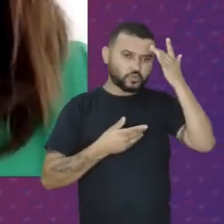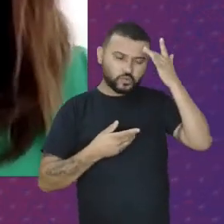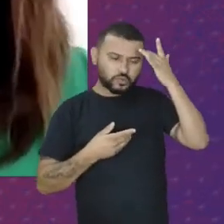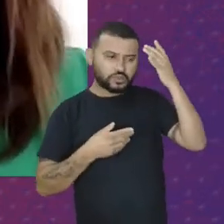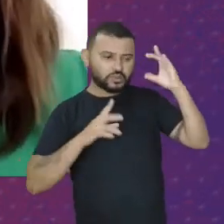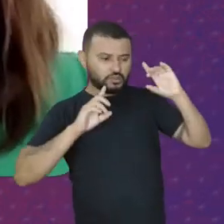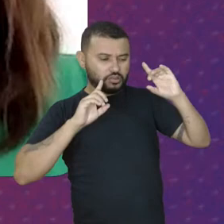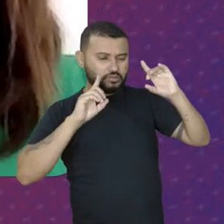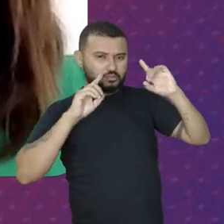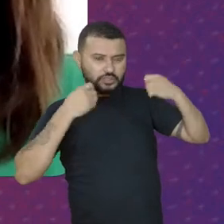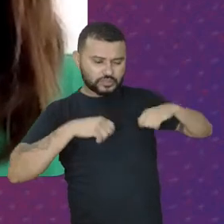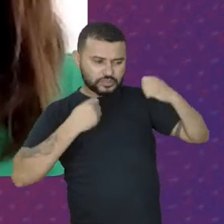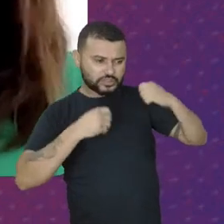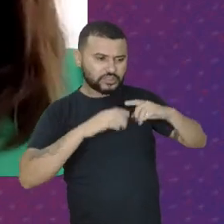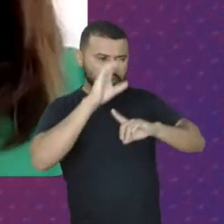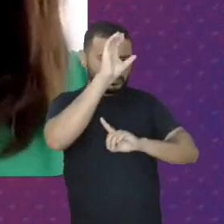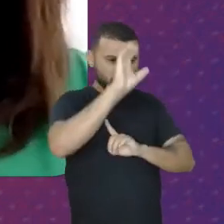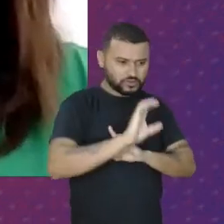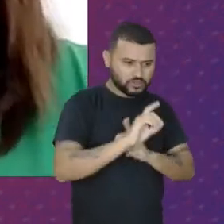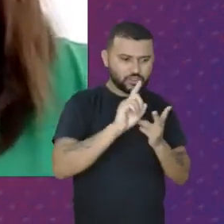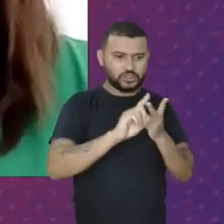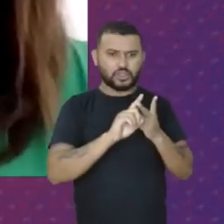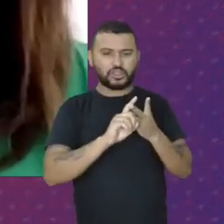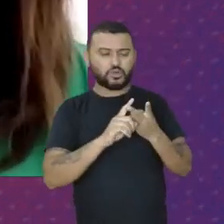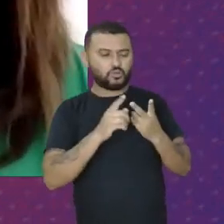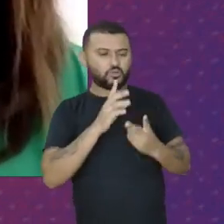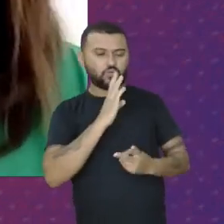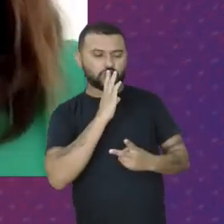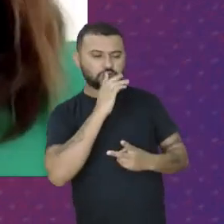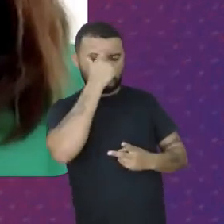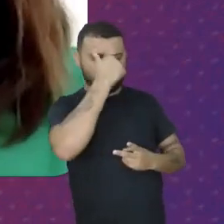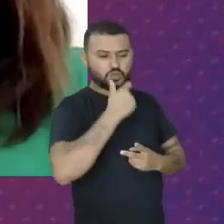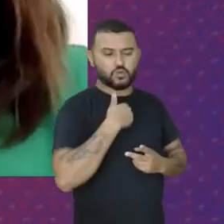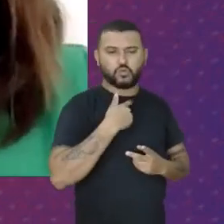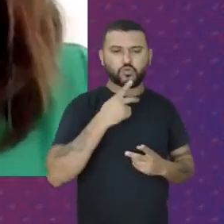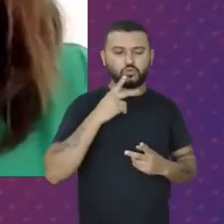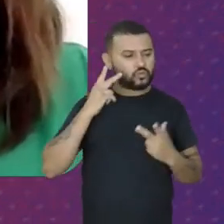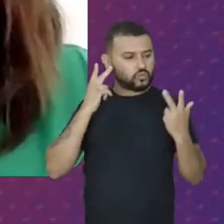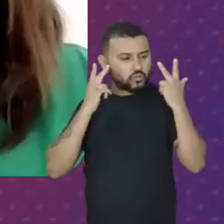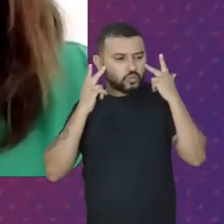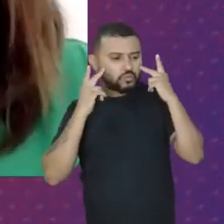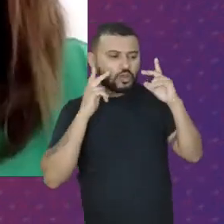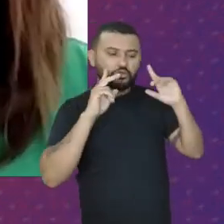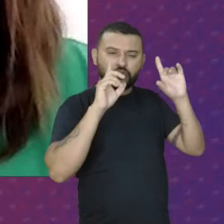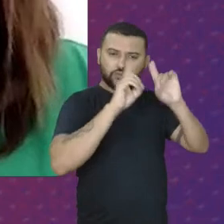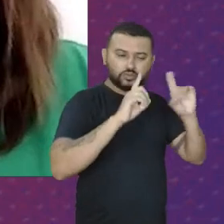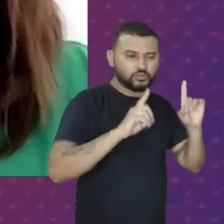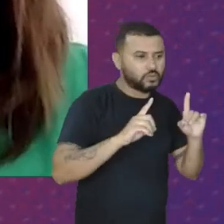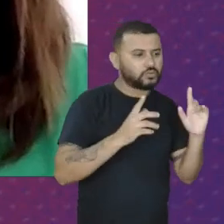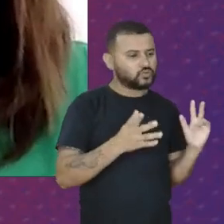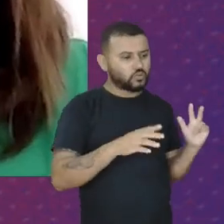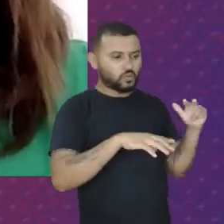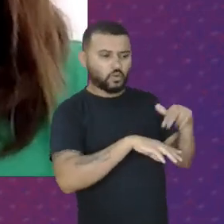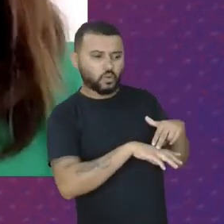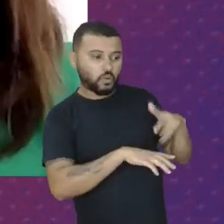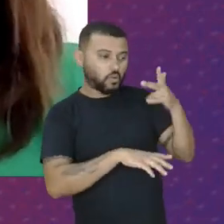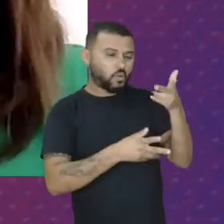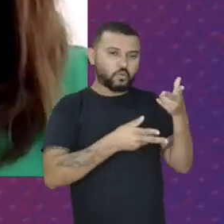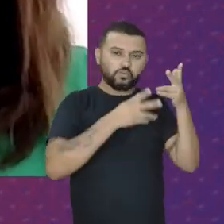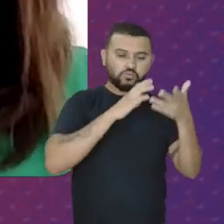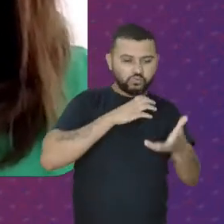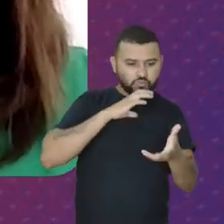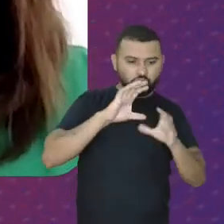com cidadania, ser humano que seja reconhecido, reconhecido em outro ser humano,